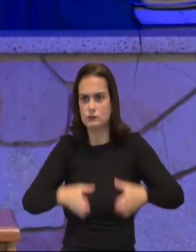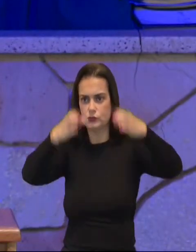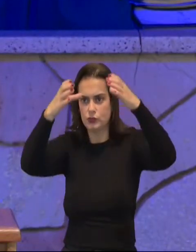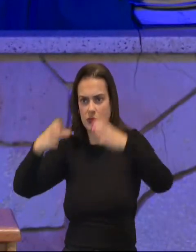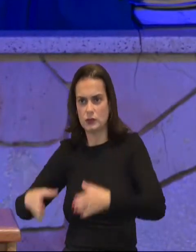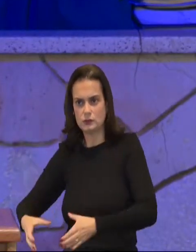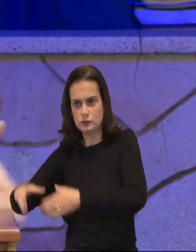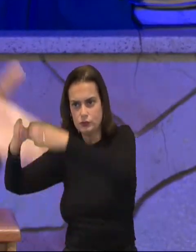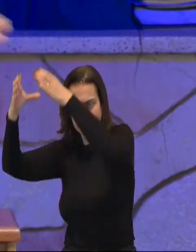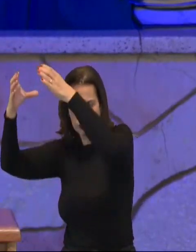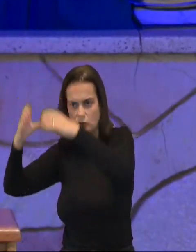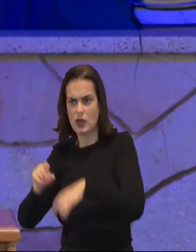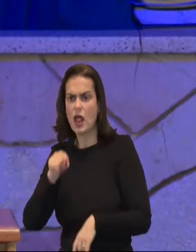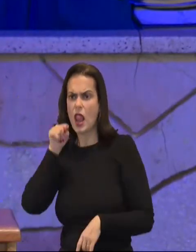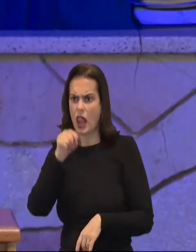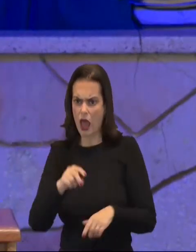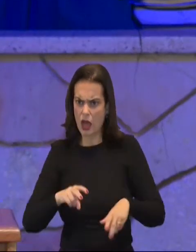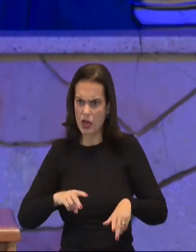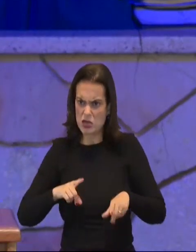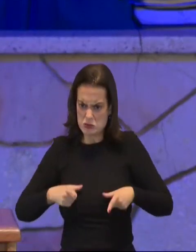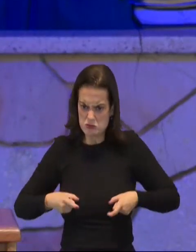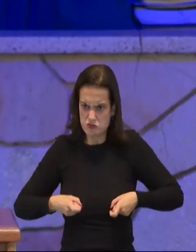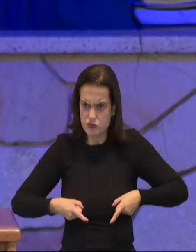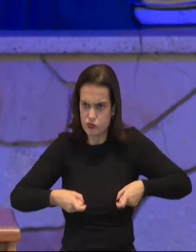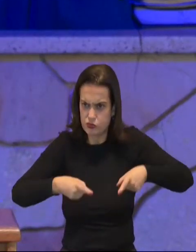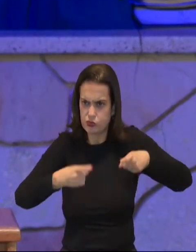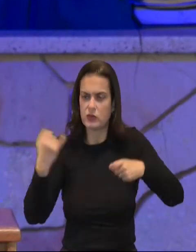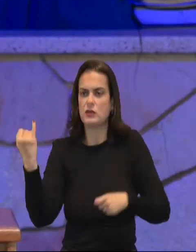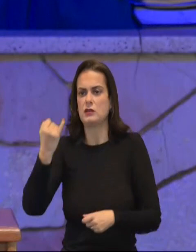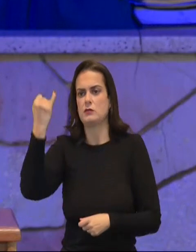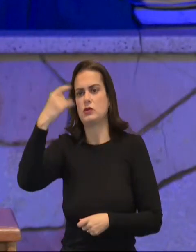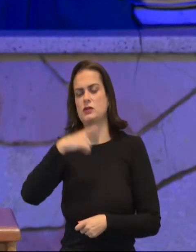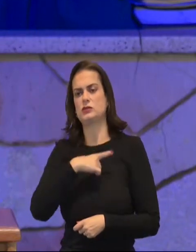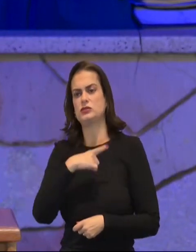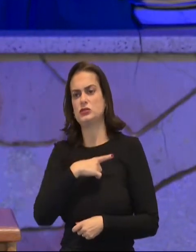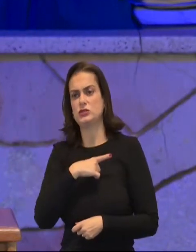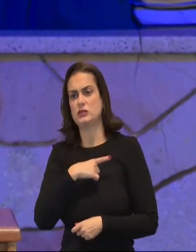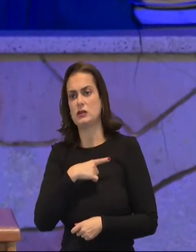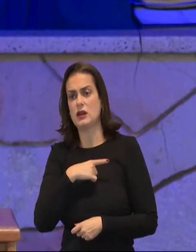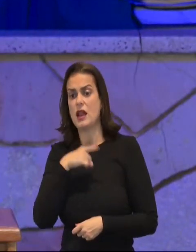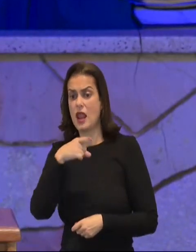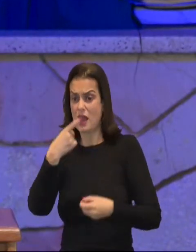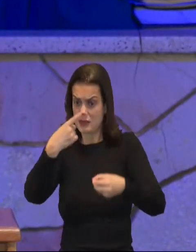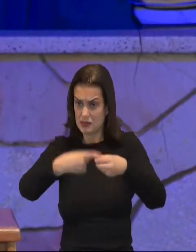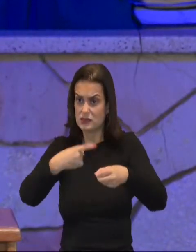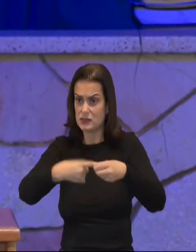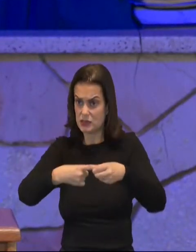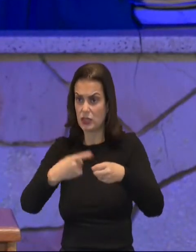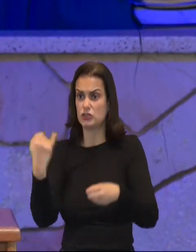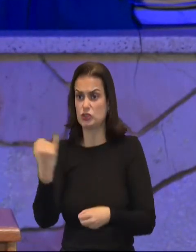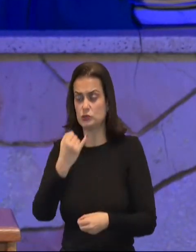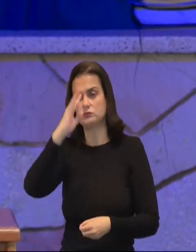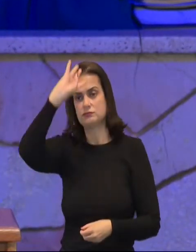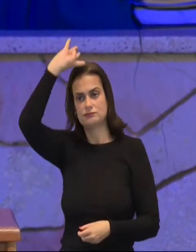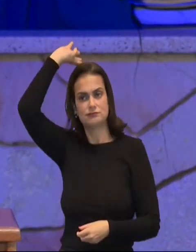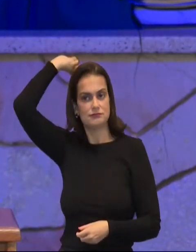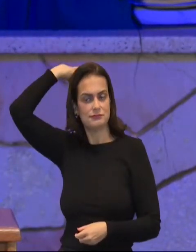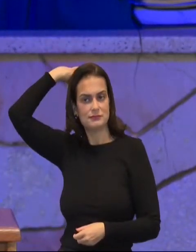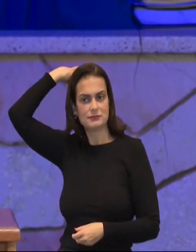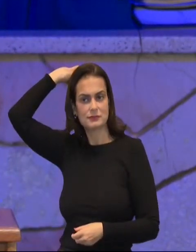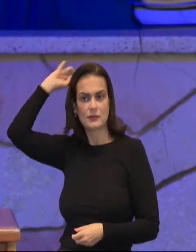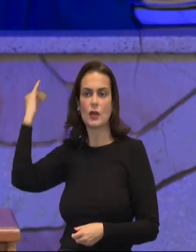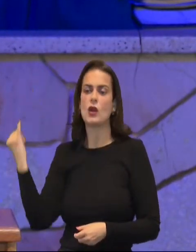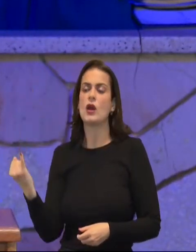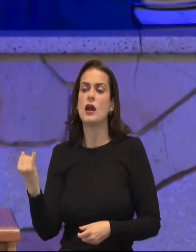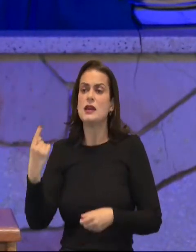venceu Brutus e Cássio, quando eles se rebelaram contra Júlio César. Filipos tinha grande importância para Roma, era uma cidade romana